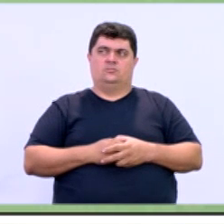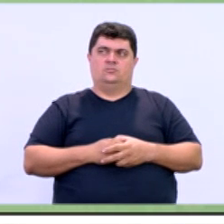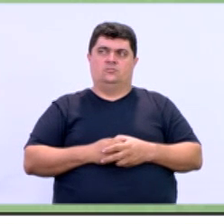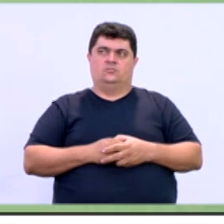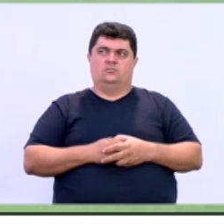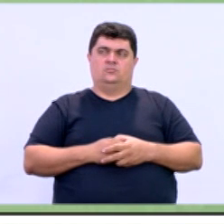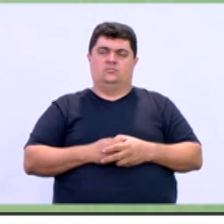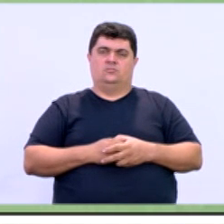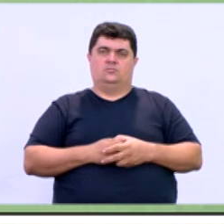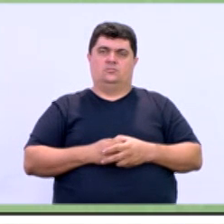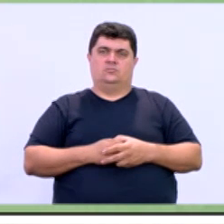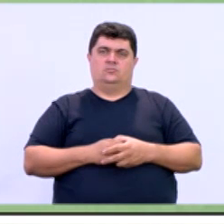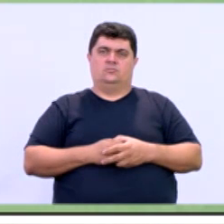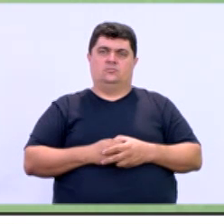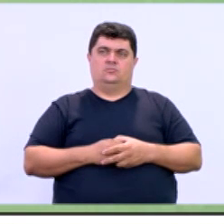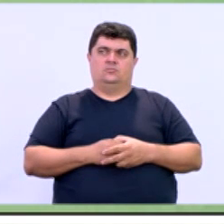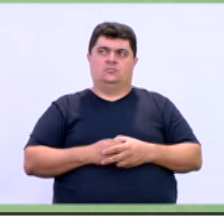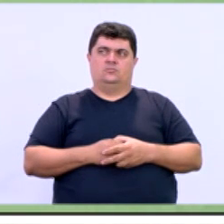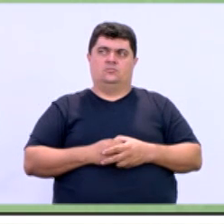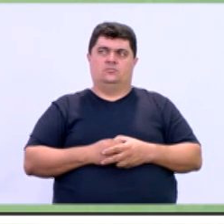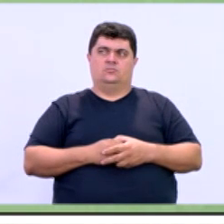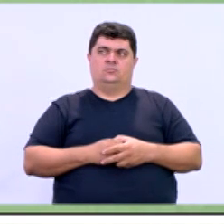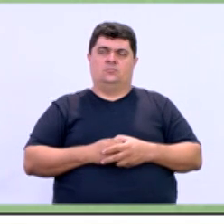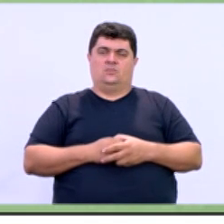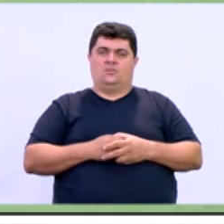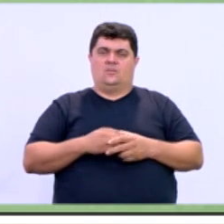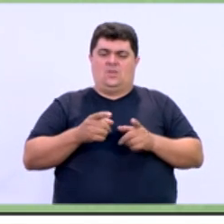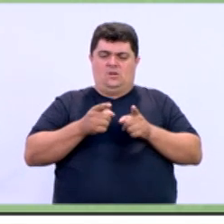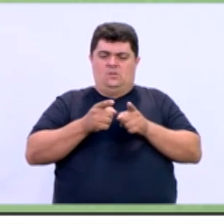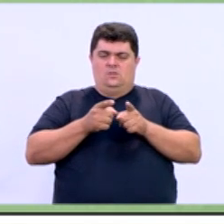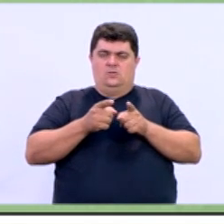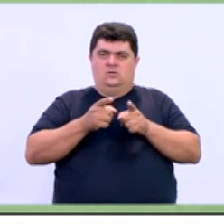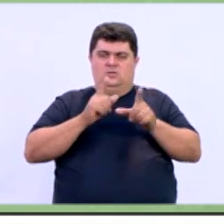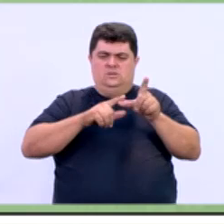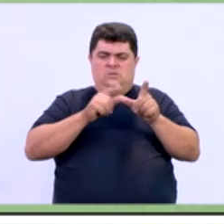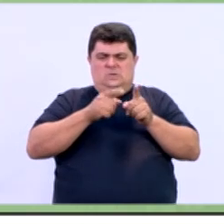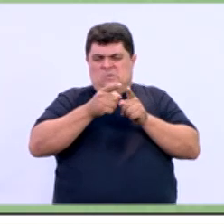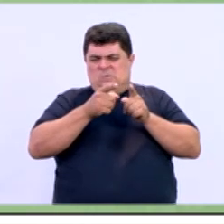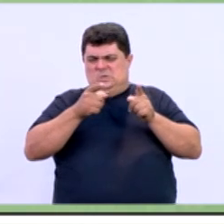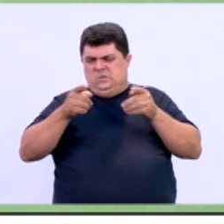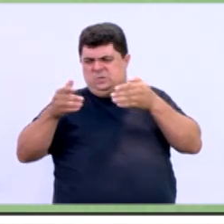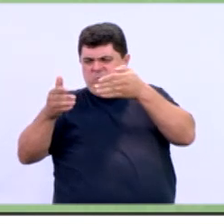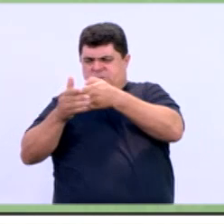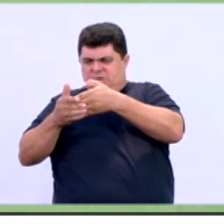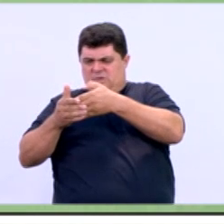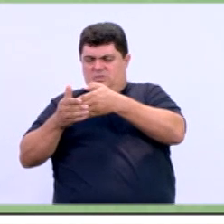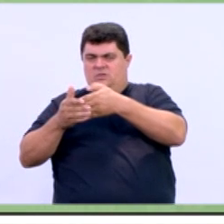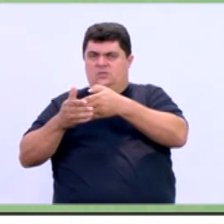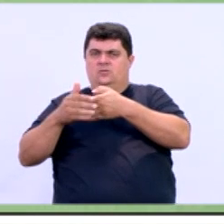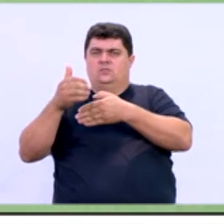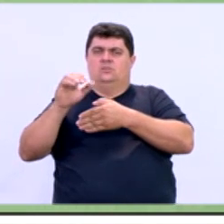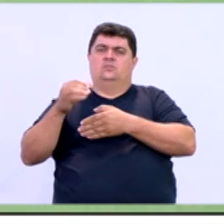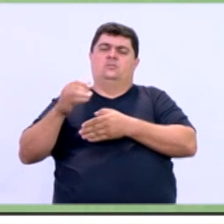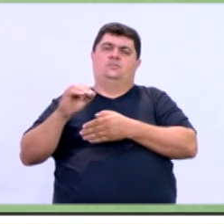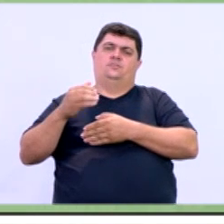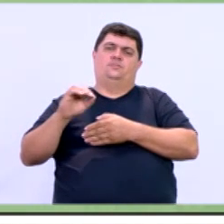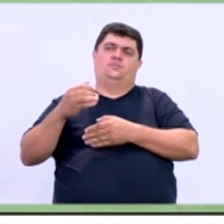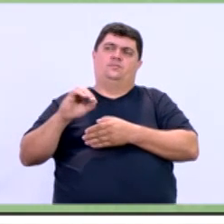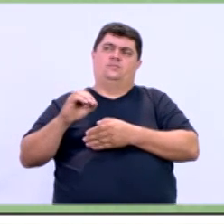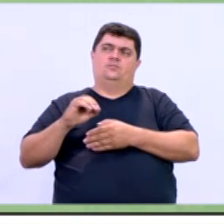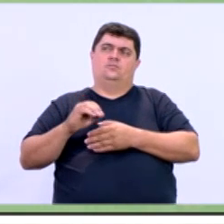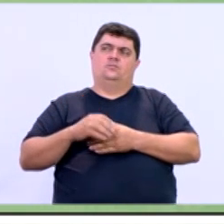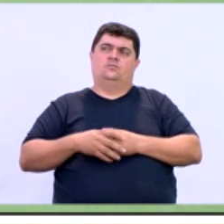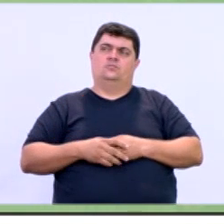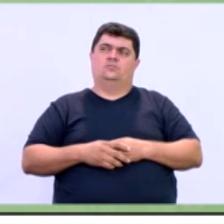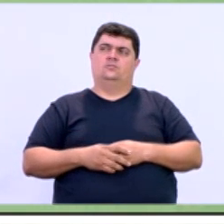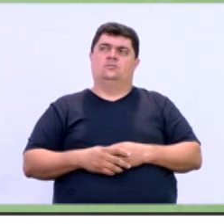né, ou números. E o tamanho máximo, quer dizer, o que eu recebo no máximo nesse